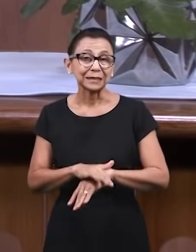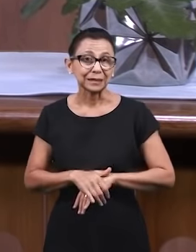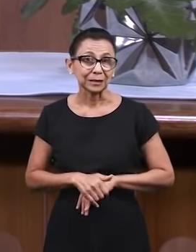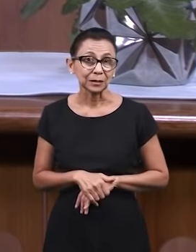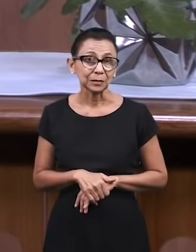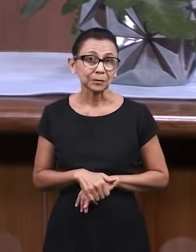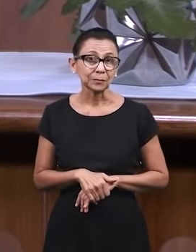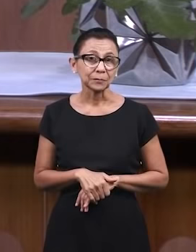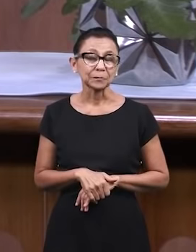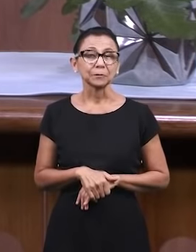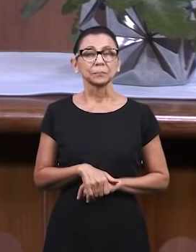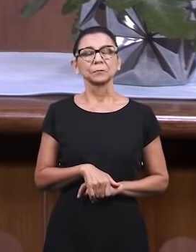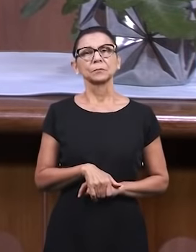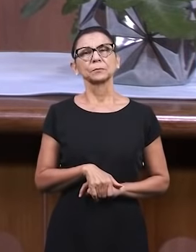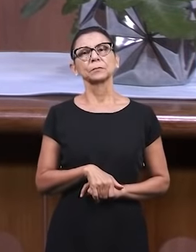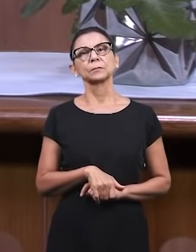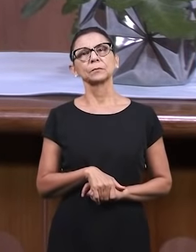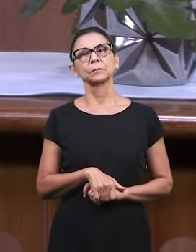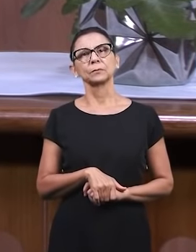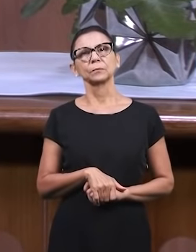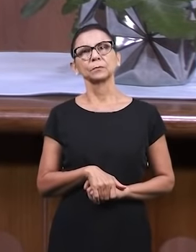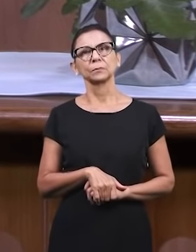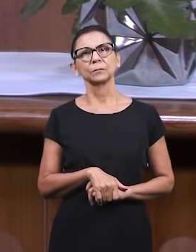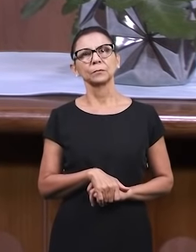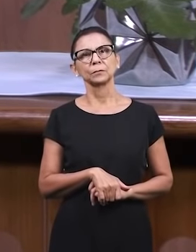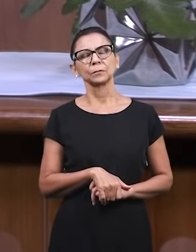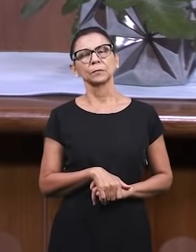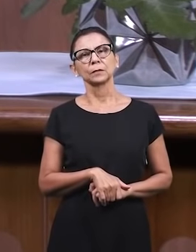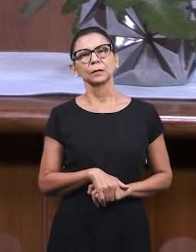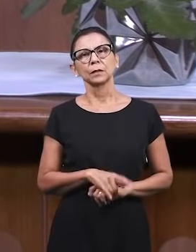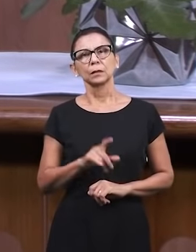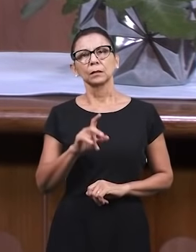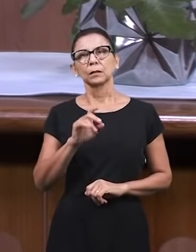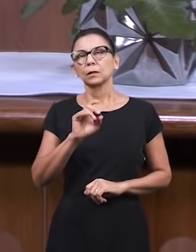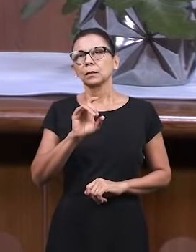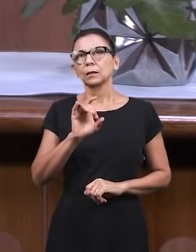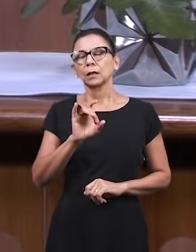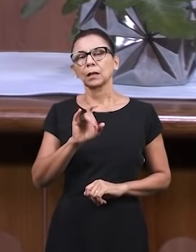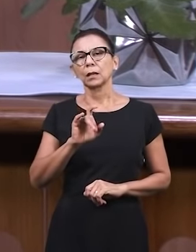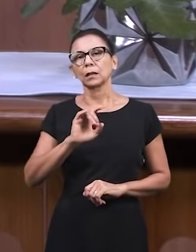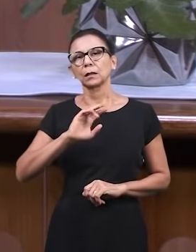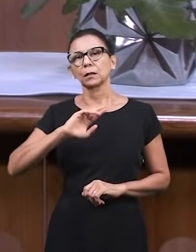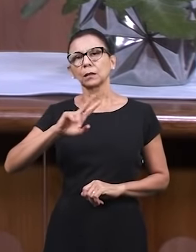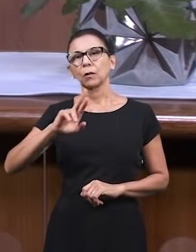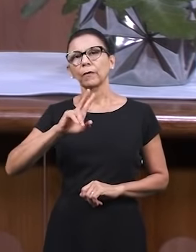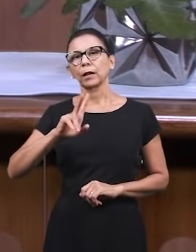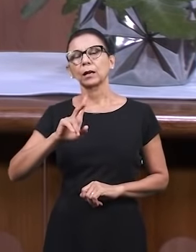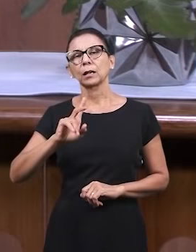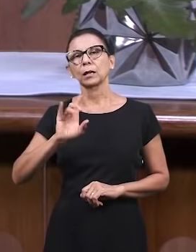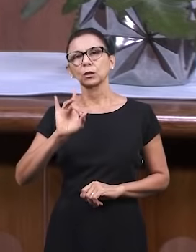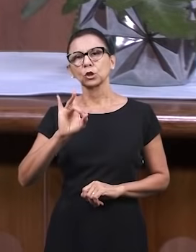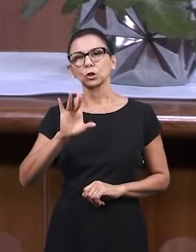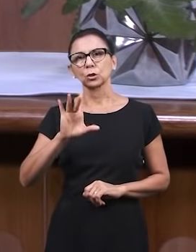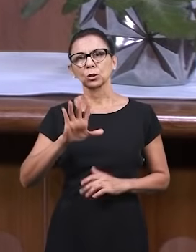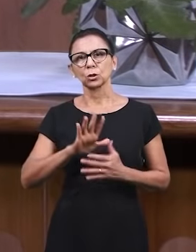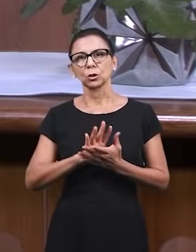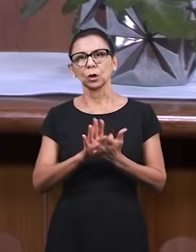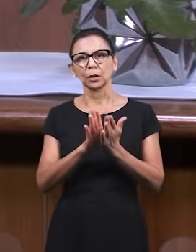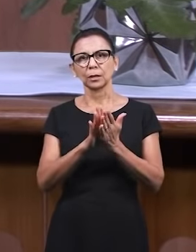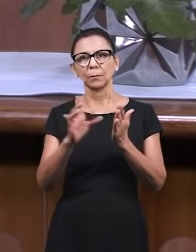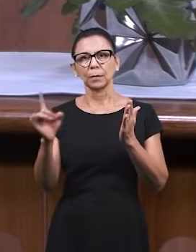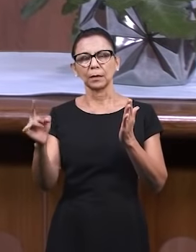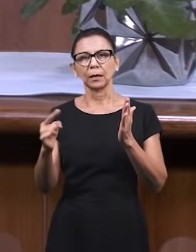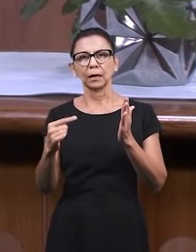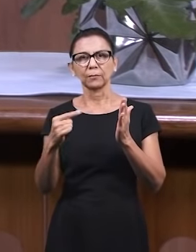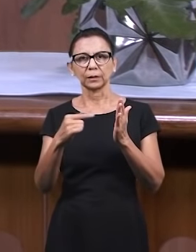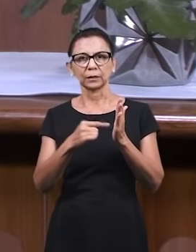respeito da letra, de simplesmente o que está escrito na palavra, mas ele está falando a respeito da doutrina do